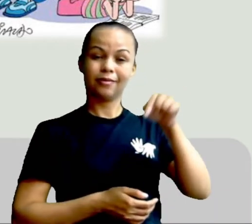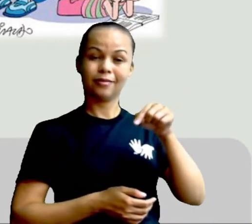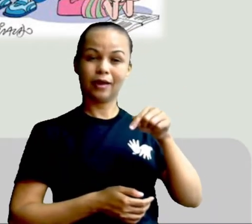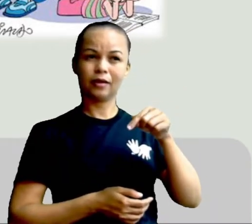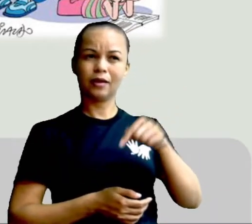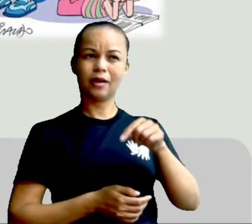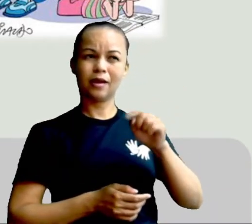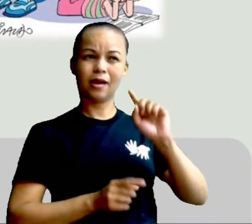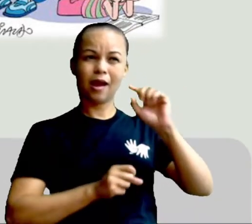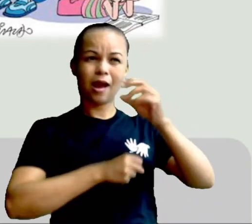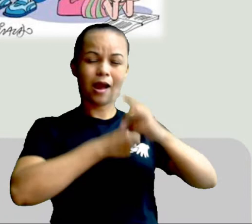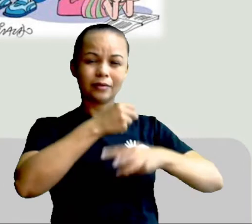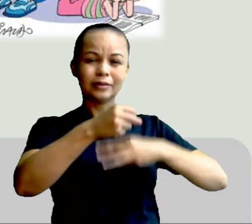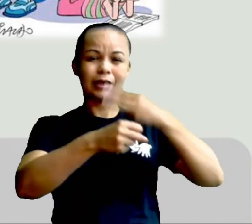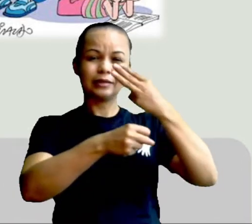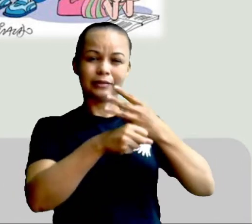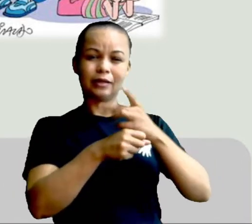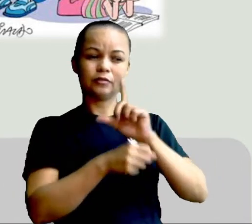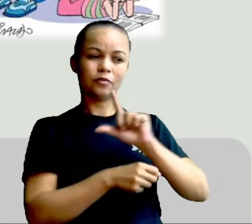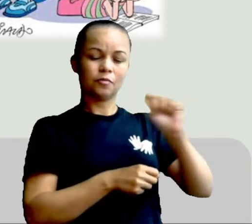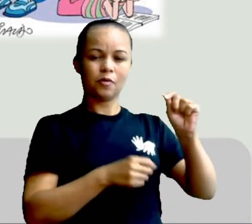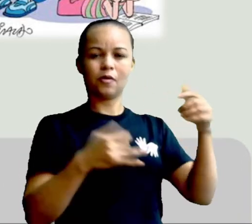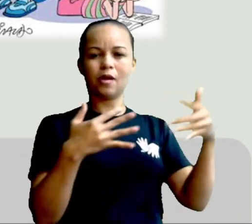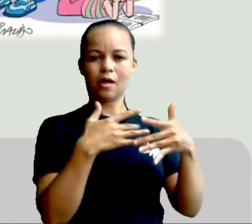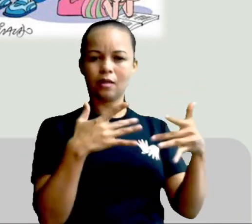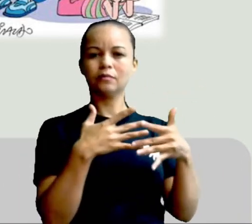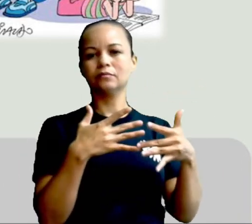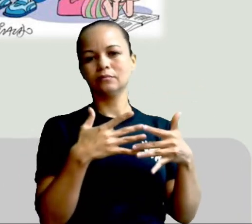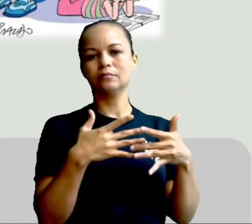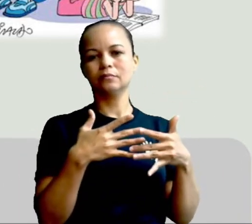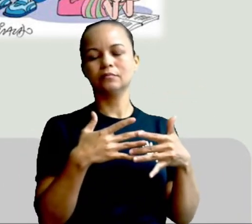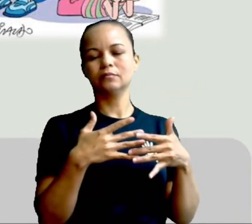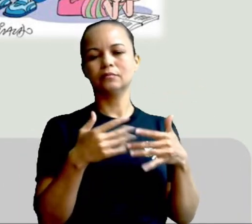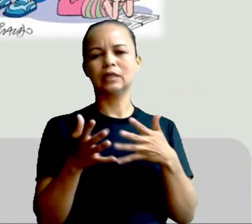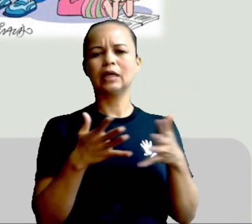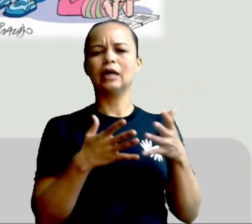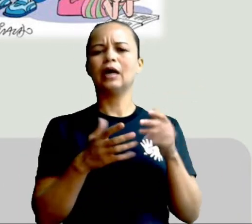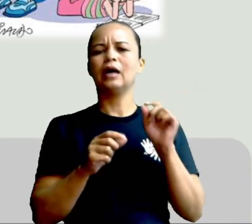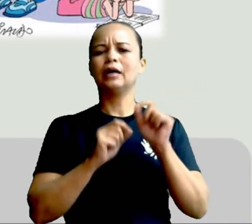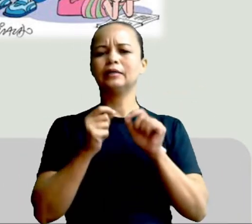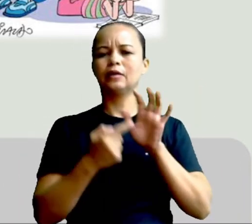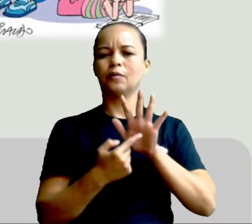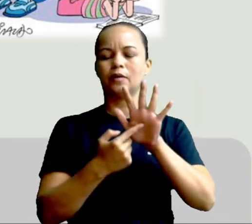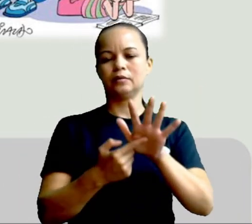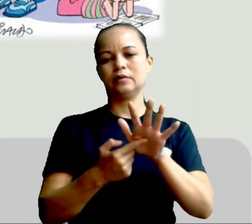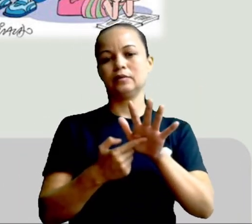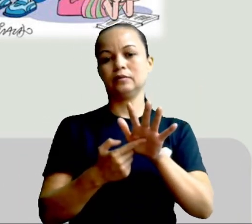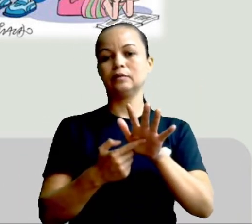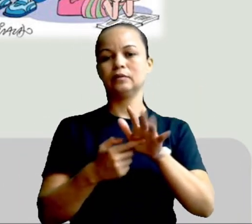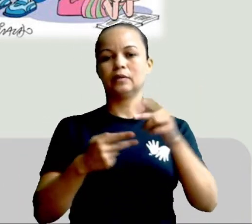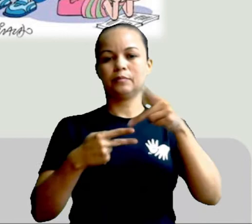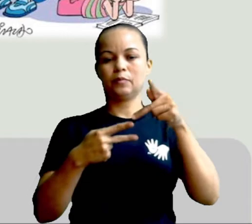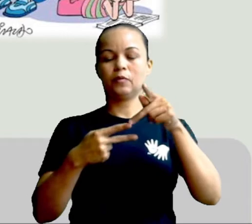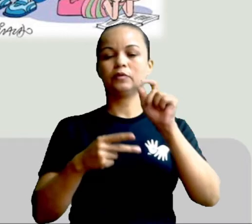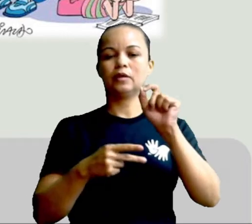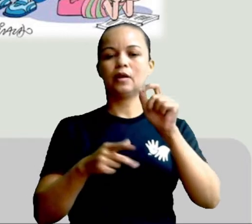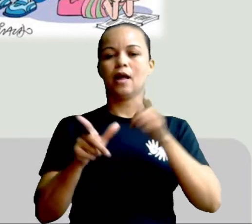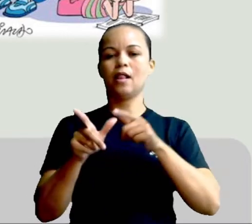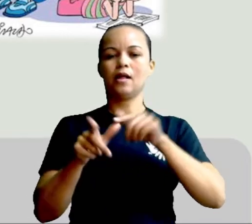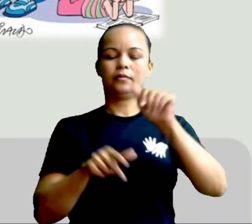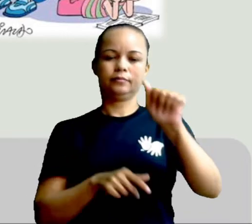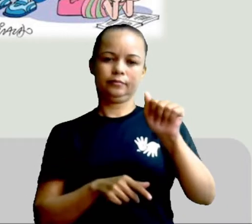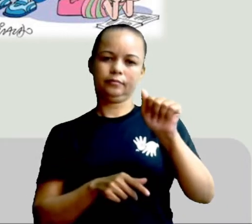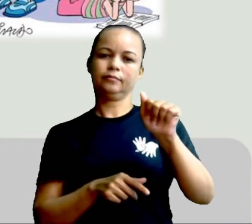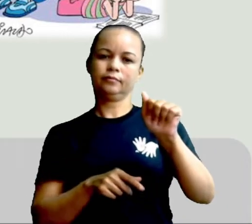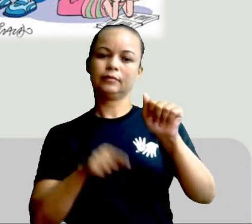Daqui a 3 anos sairei desta cidade. Então, a preposição destacada é a letrinha A, que está